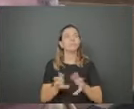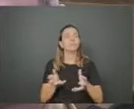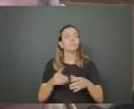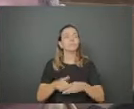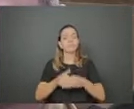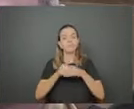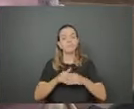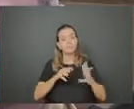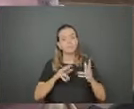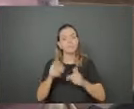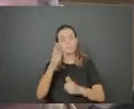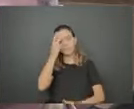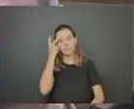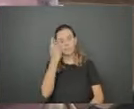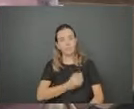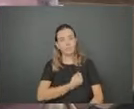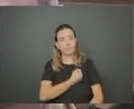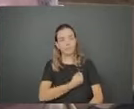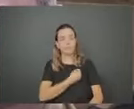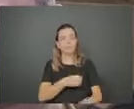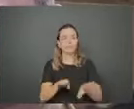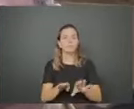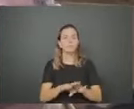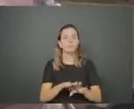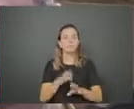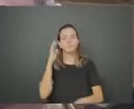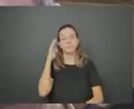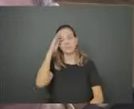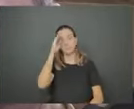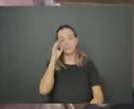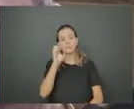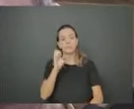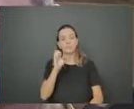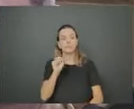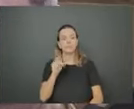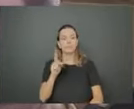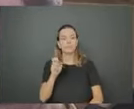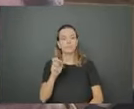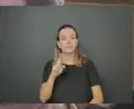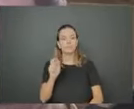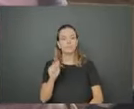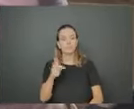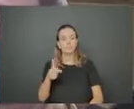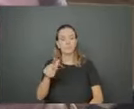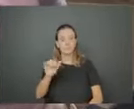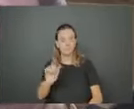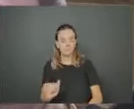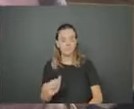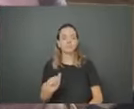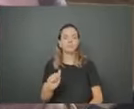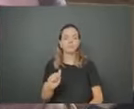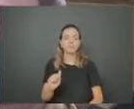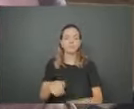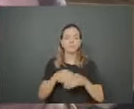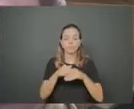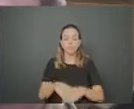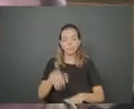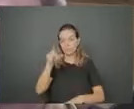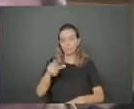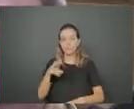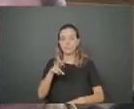e cumprimentar a capitã Esperança. Eu cumprimento ela em nome de todas as mulheres da corporação. Nossa